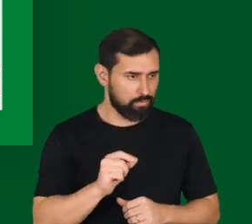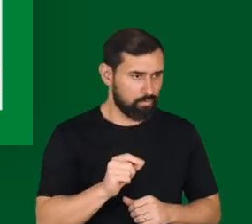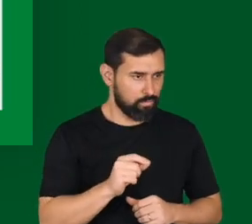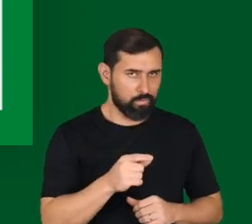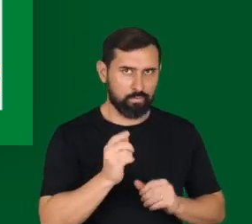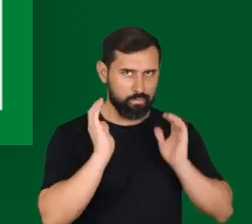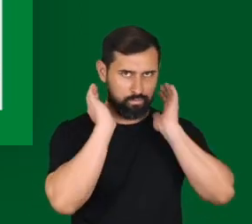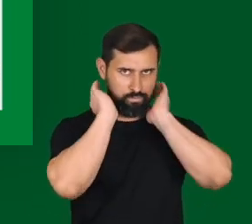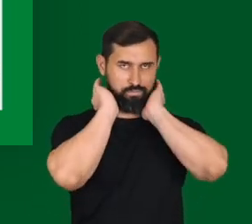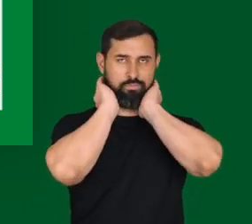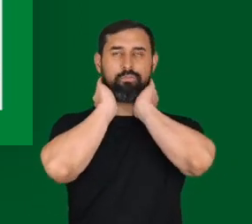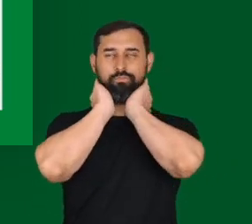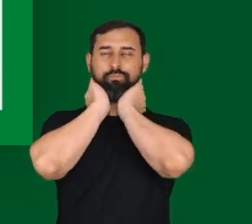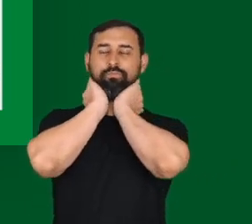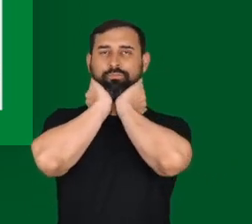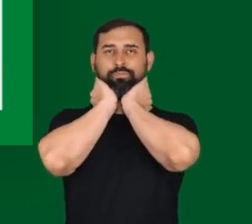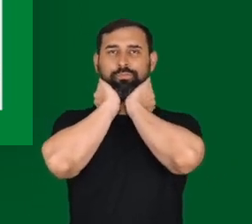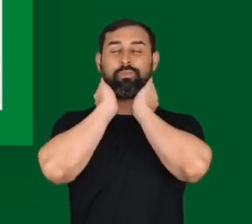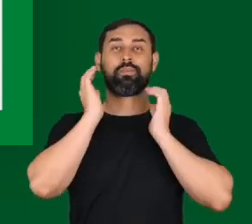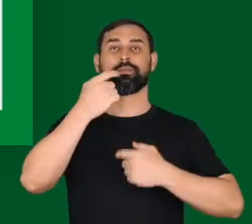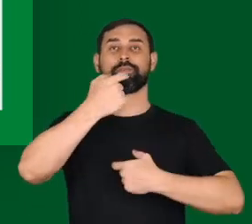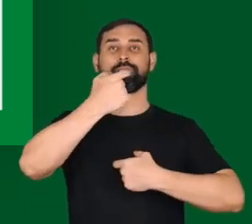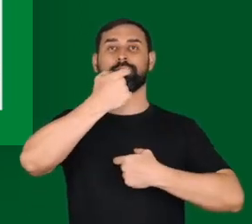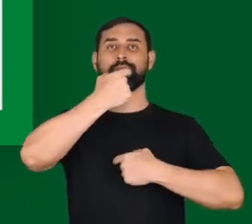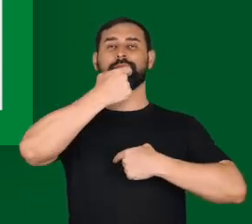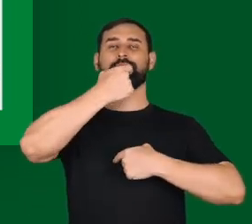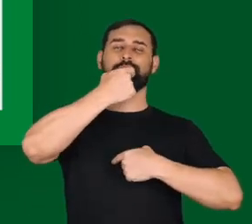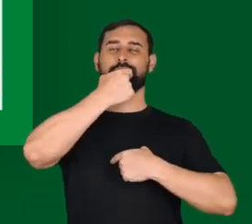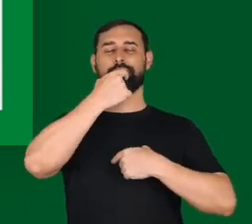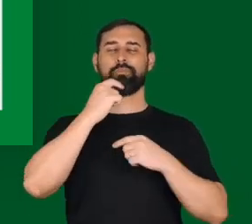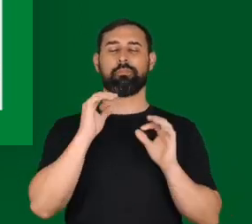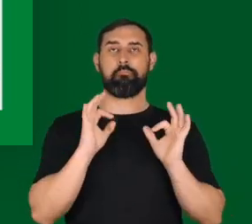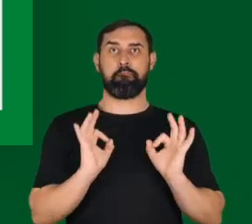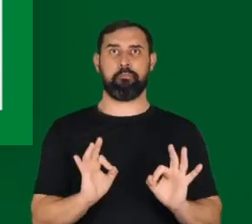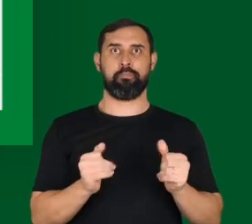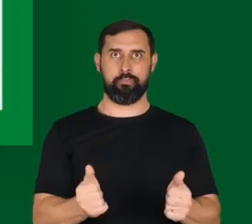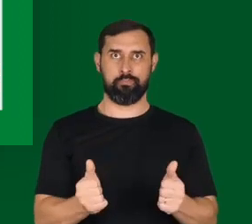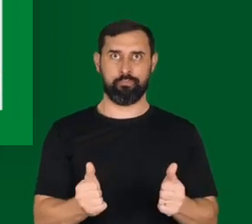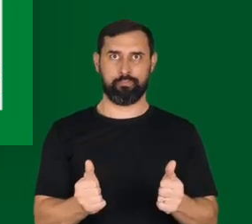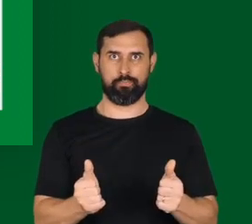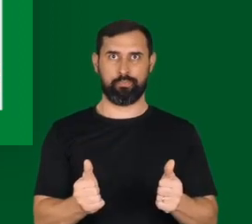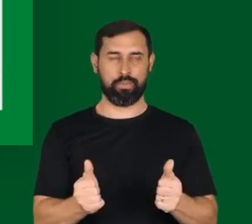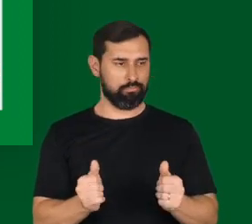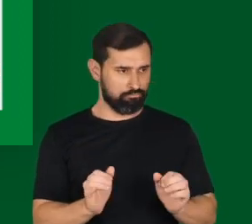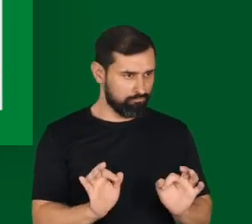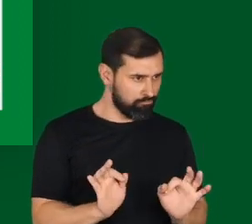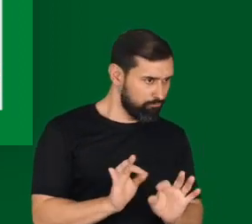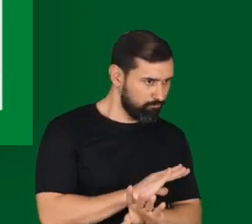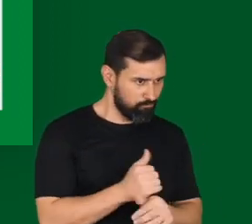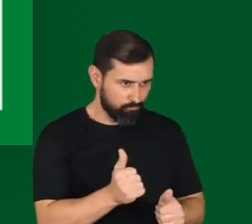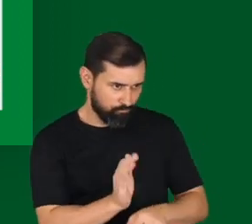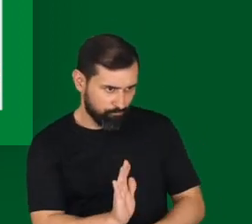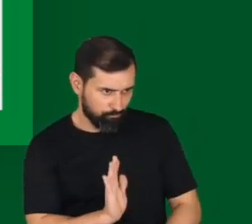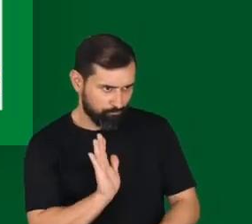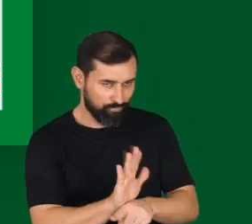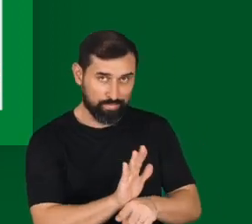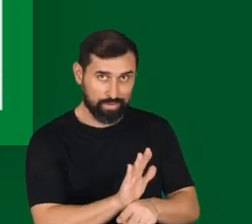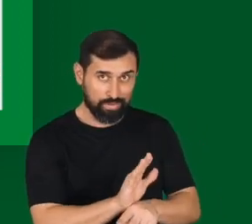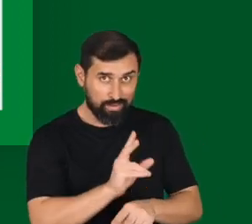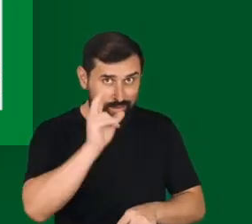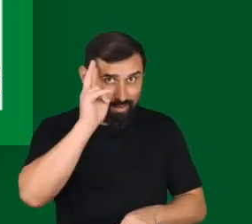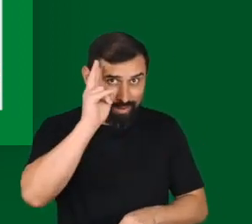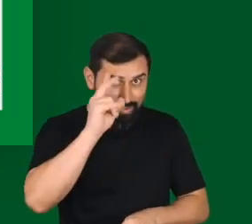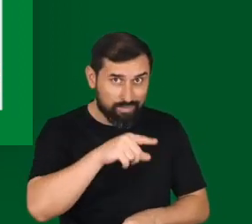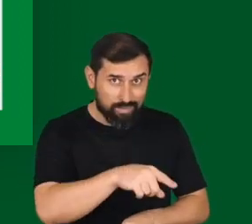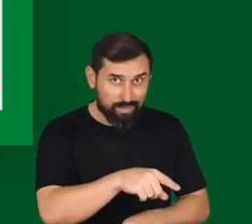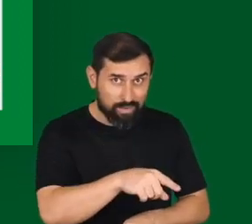estabilização da cervical com abertura da permeabilidade da via aérea. Então, já nesse momento, lembra